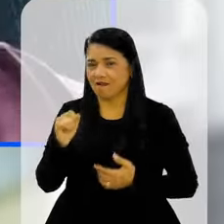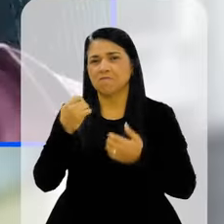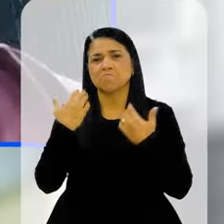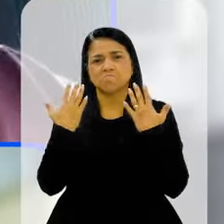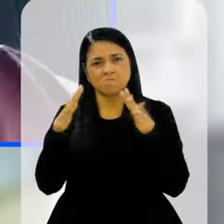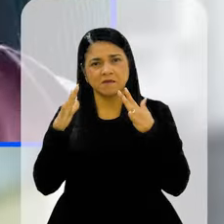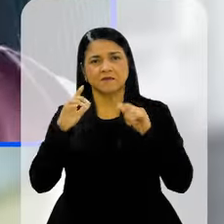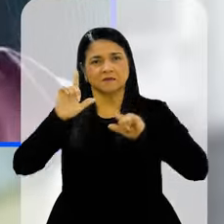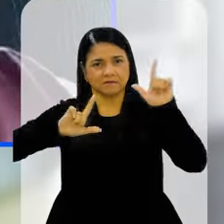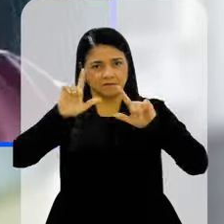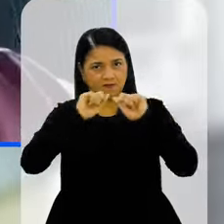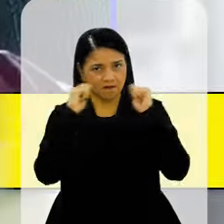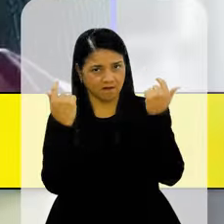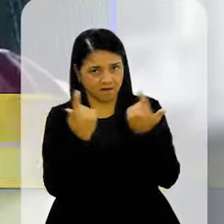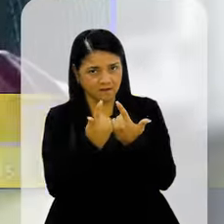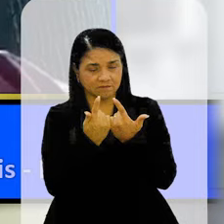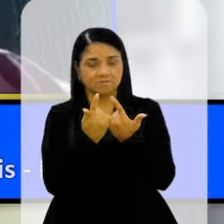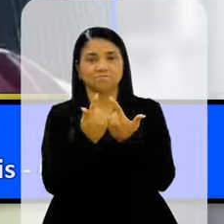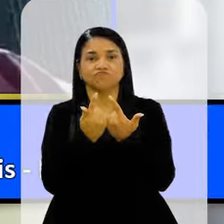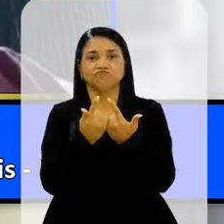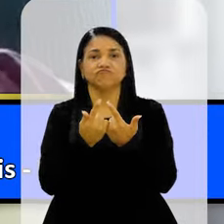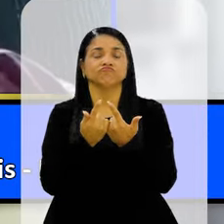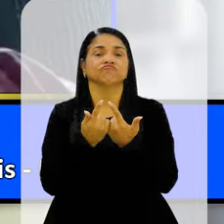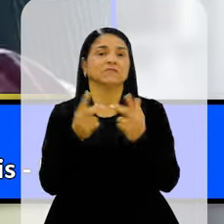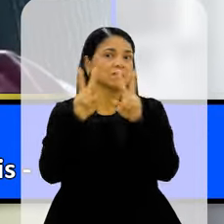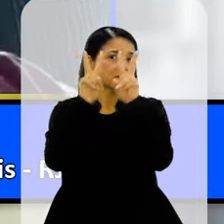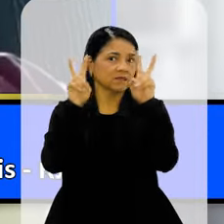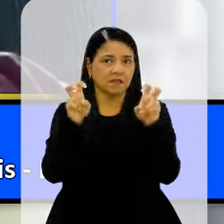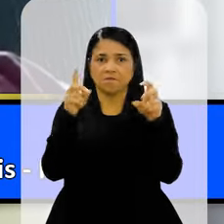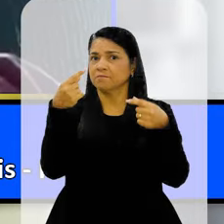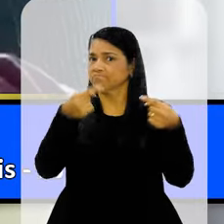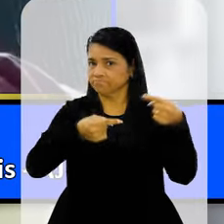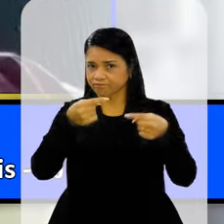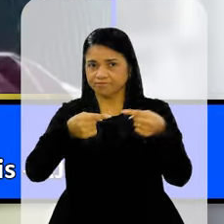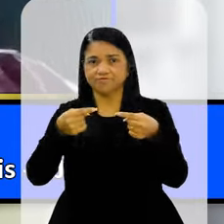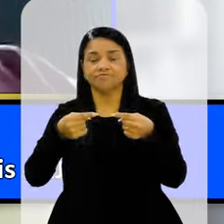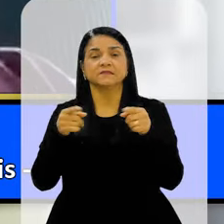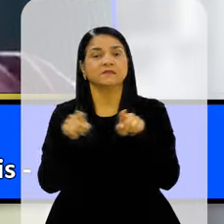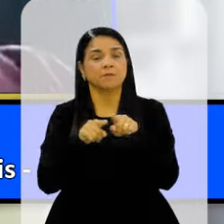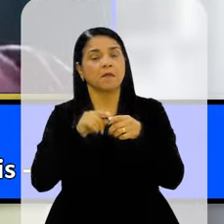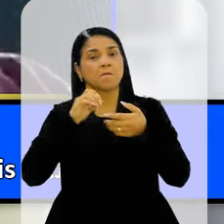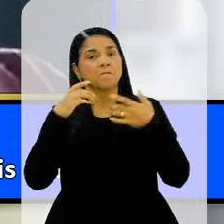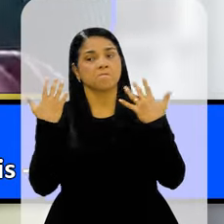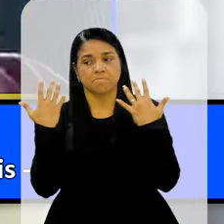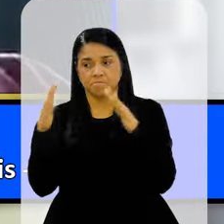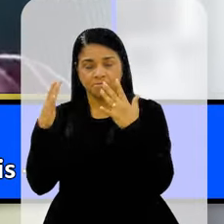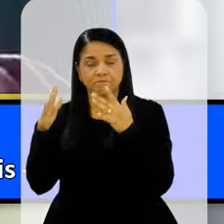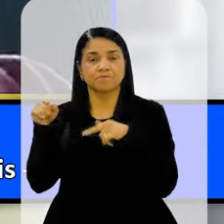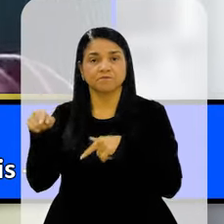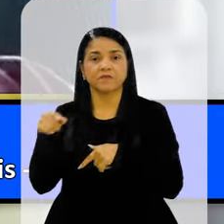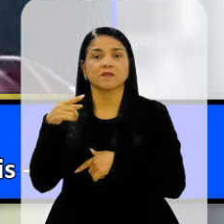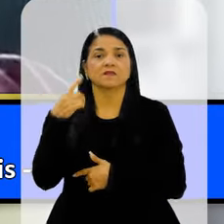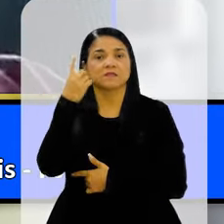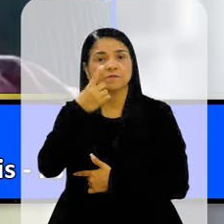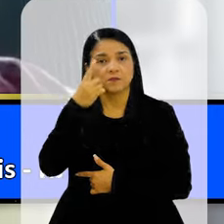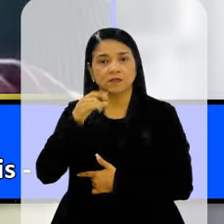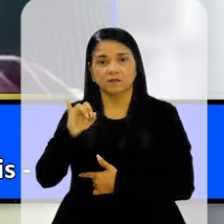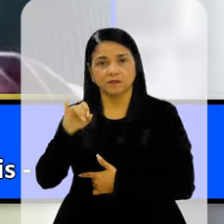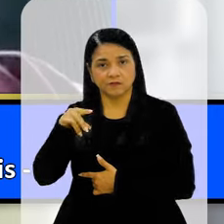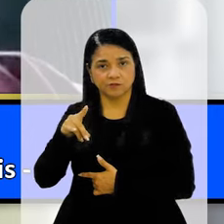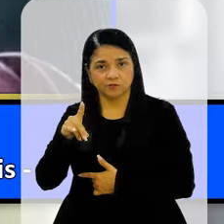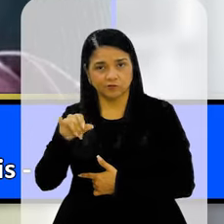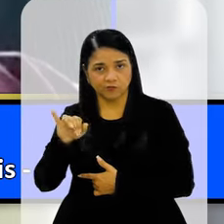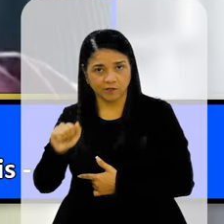Olá, parabéns, Davi Alerge, por veicular mais uma vez esse tema, né? Quero também parabenizar a deputada Índia